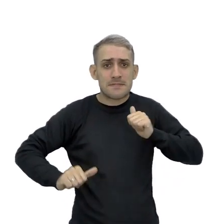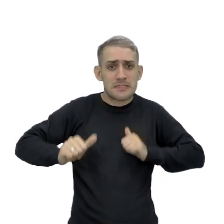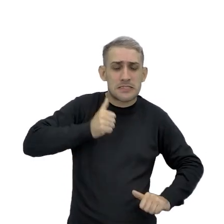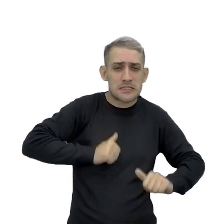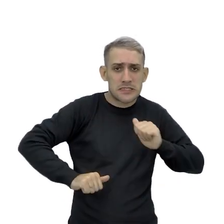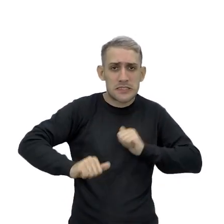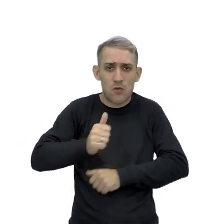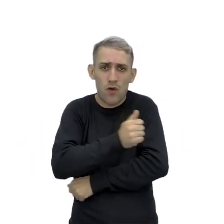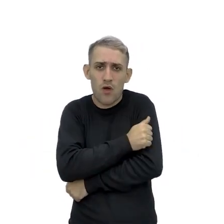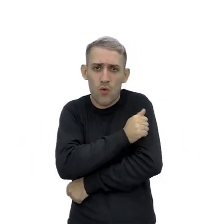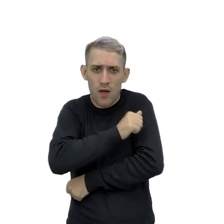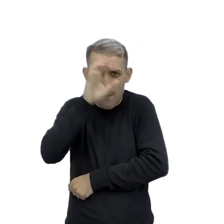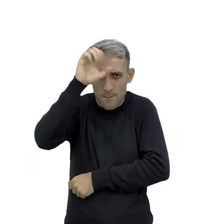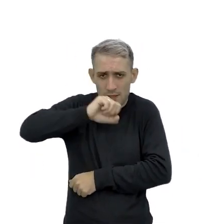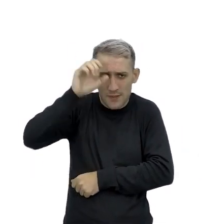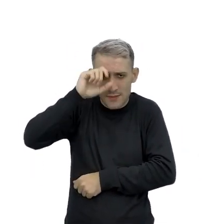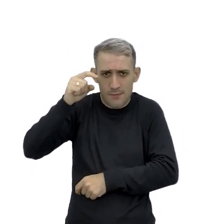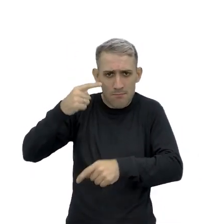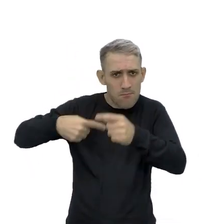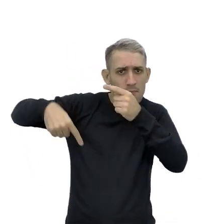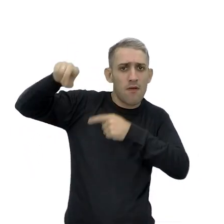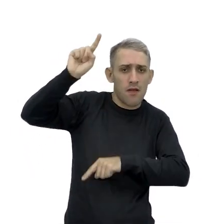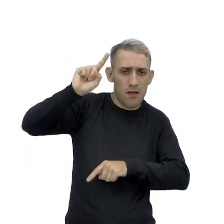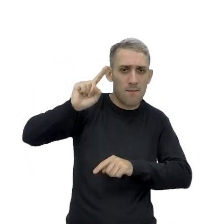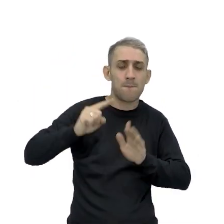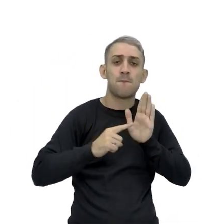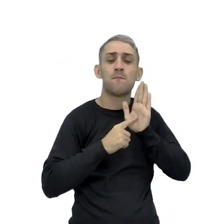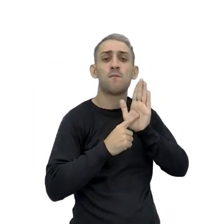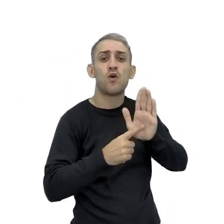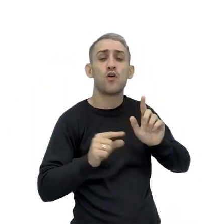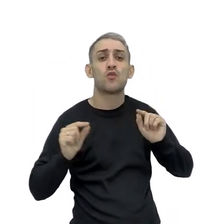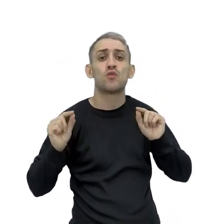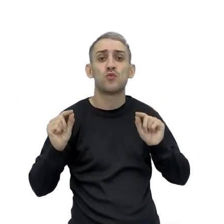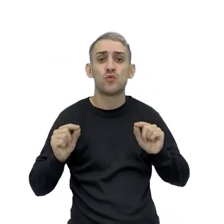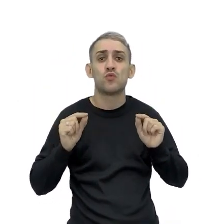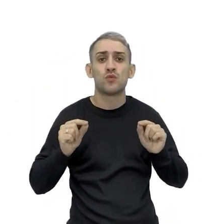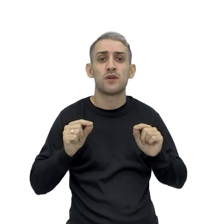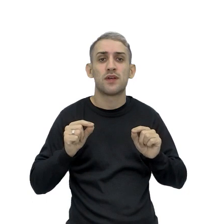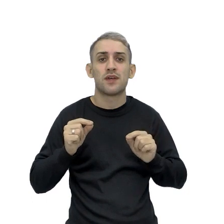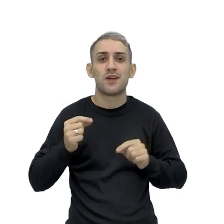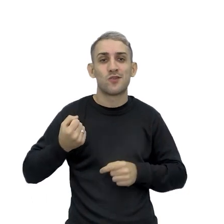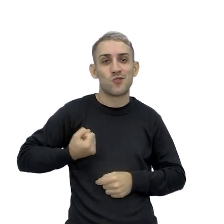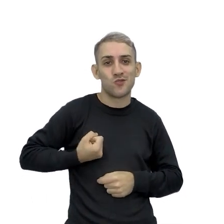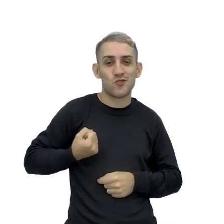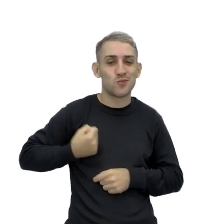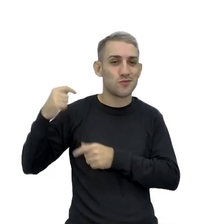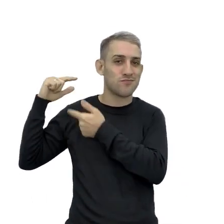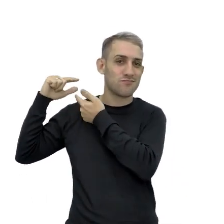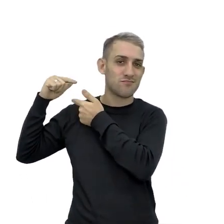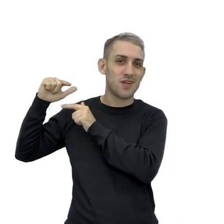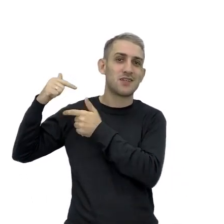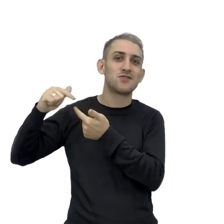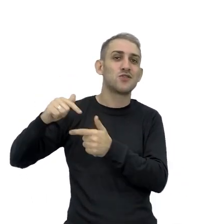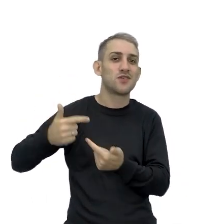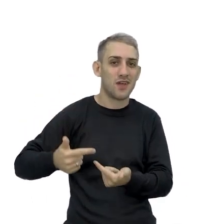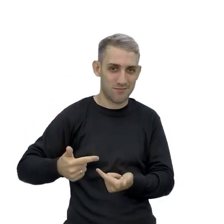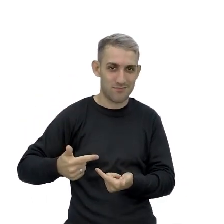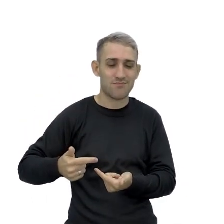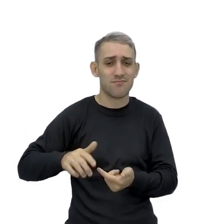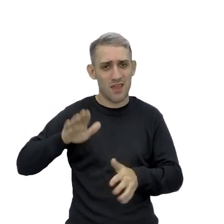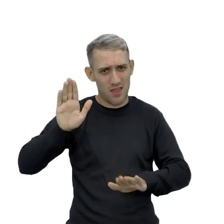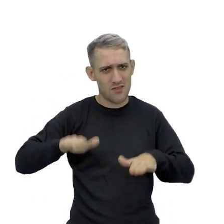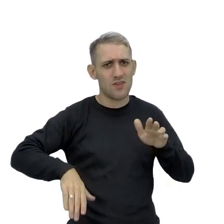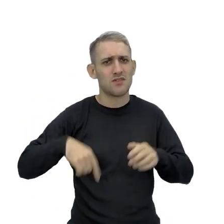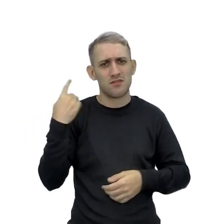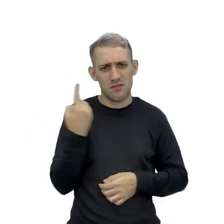e avance, é apresentado de imediato para ele os algoritmos tradicionais. E muitas vezes,